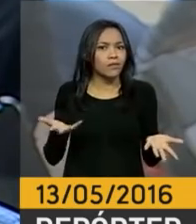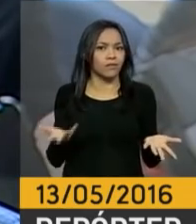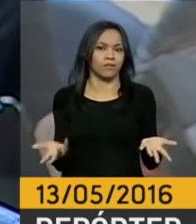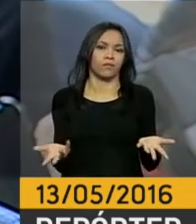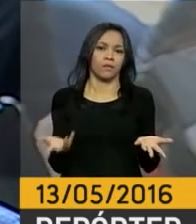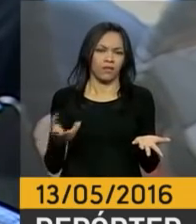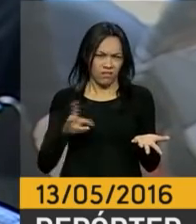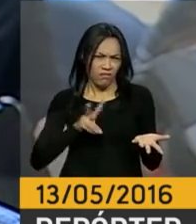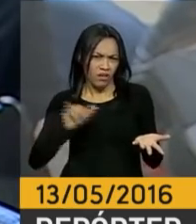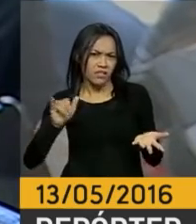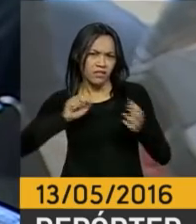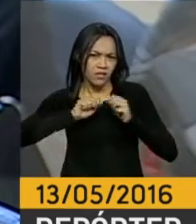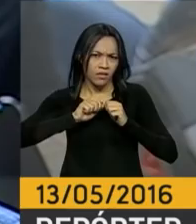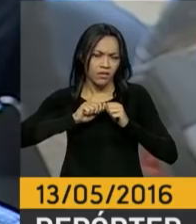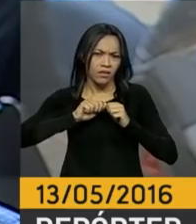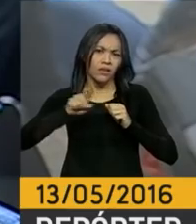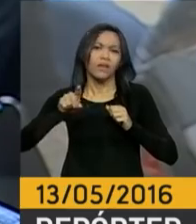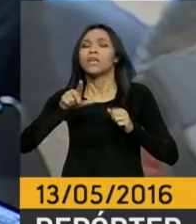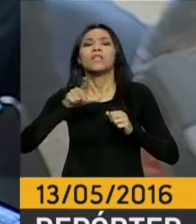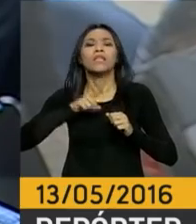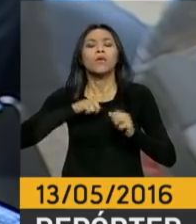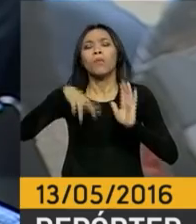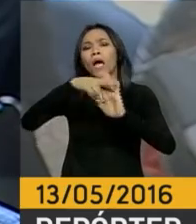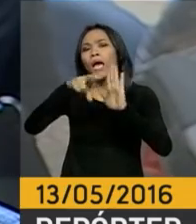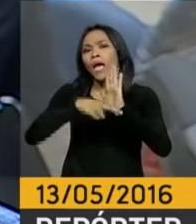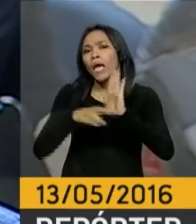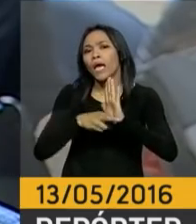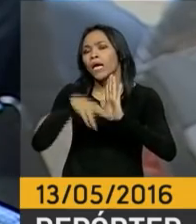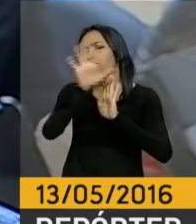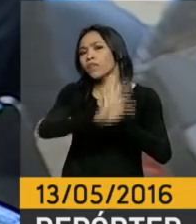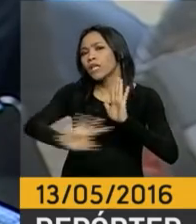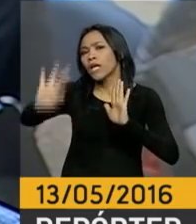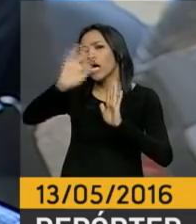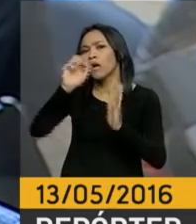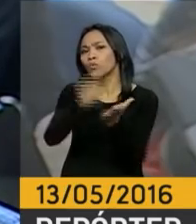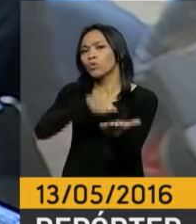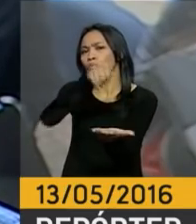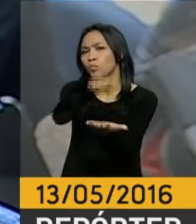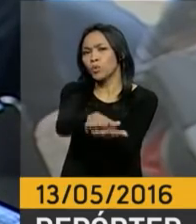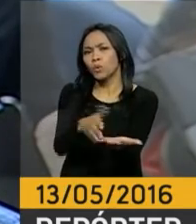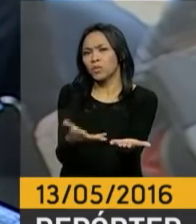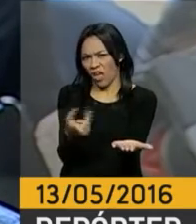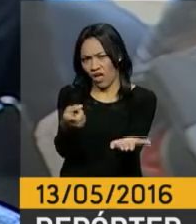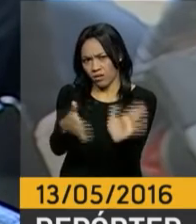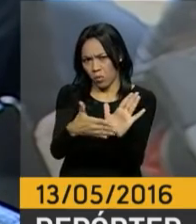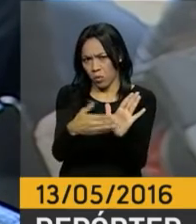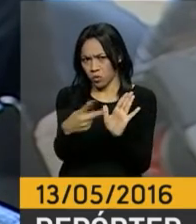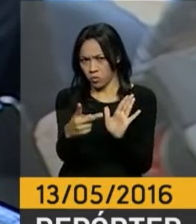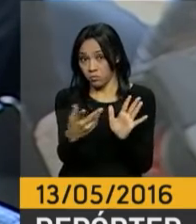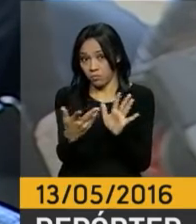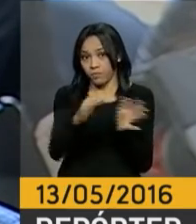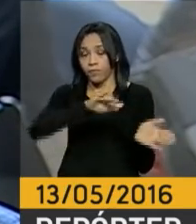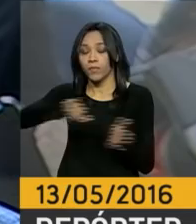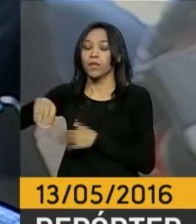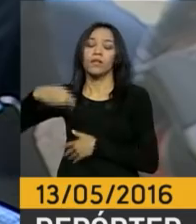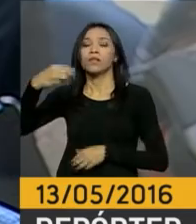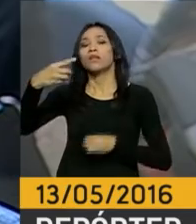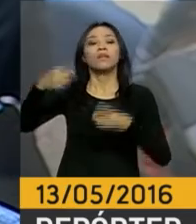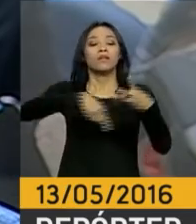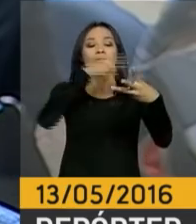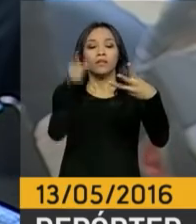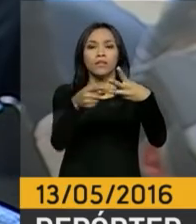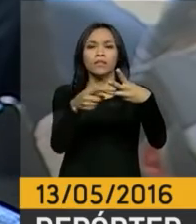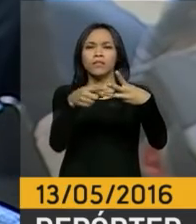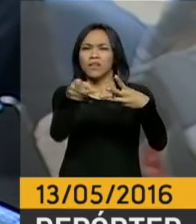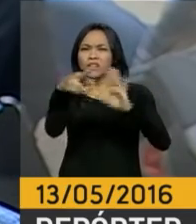ser nacionalizadas vai haver alguma regra Federal de multa é isso que o senhor tá propondo e a terceira sobre essas regras da que senhor falou